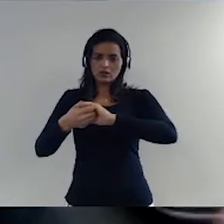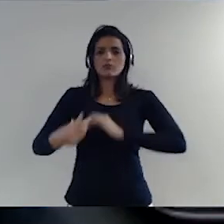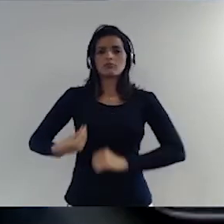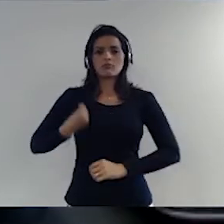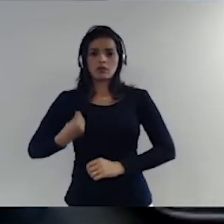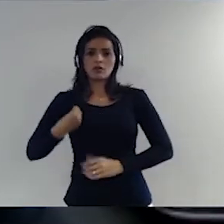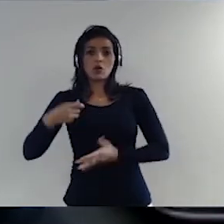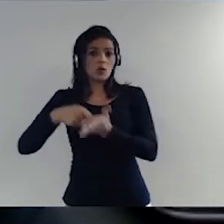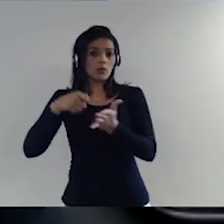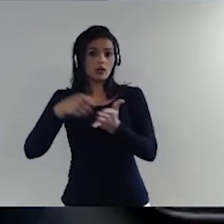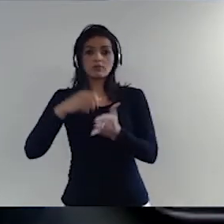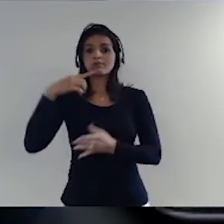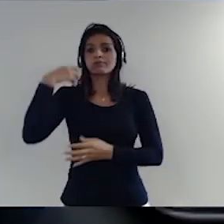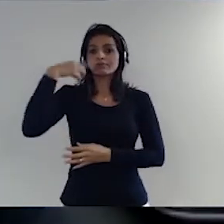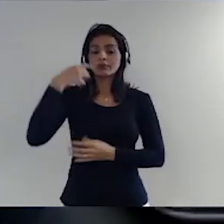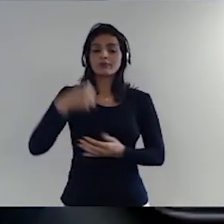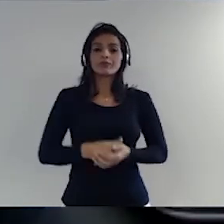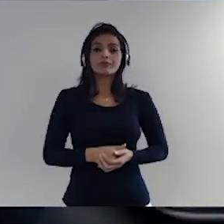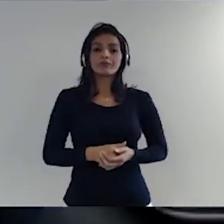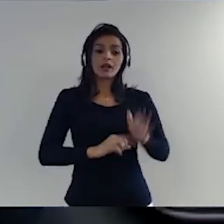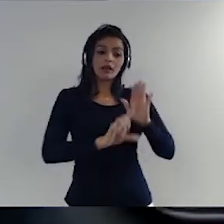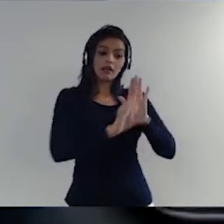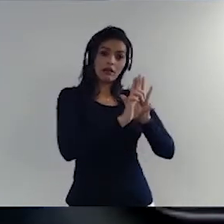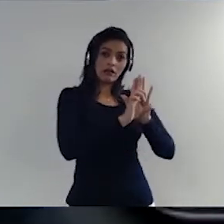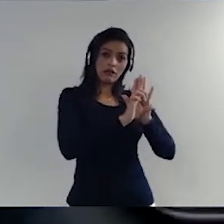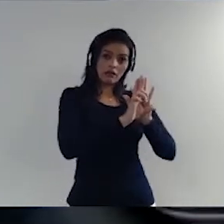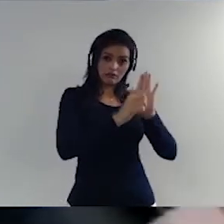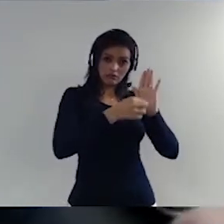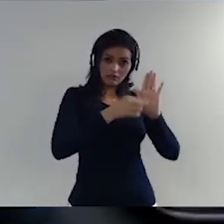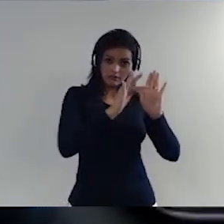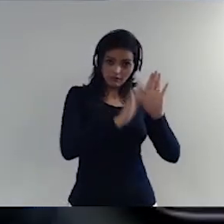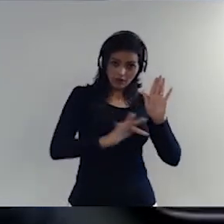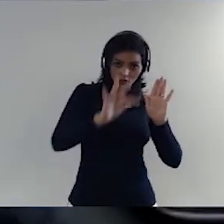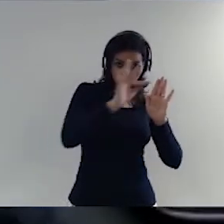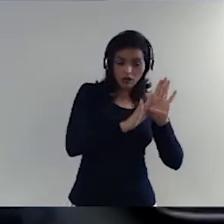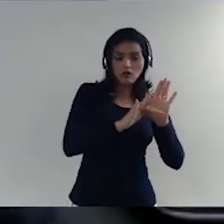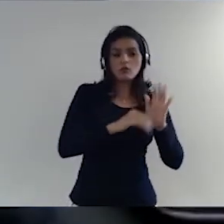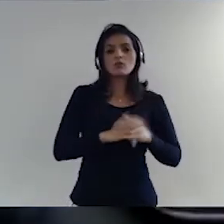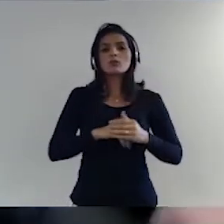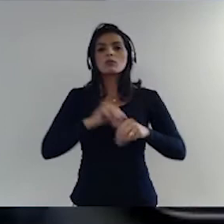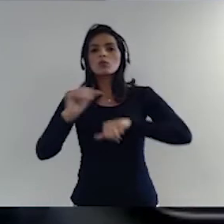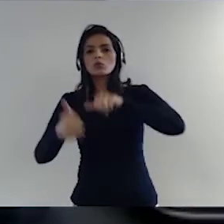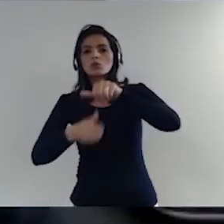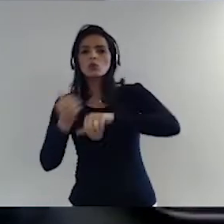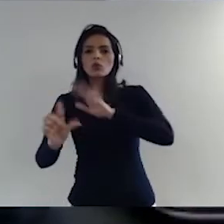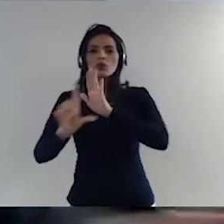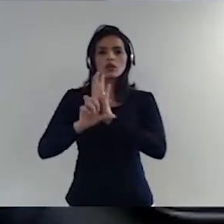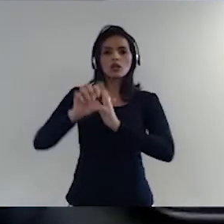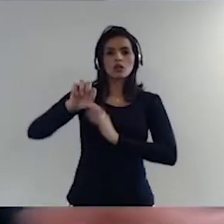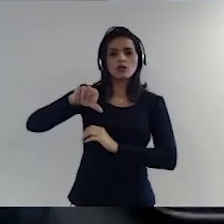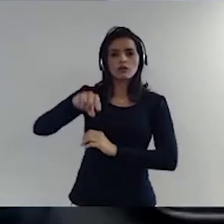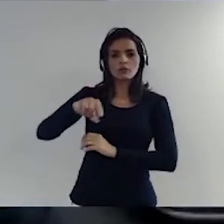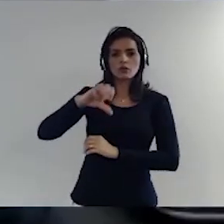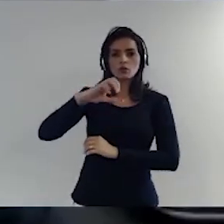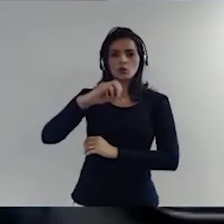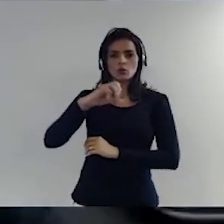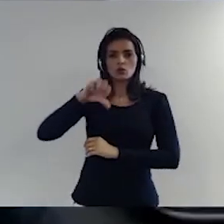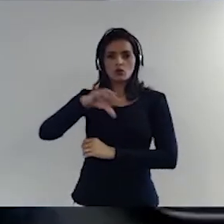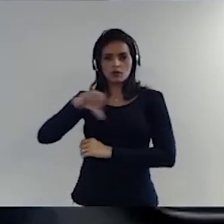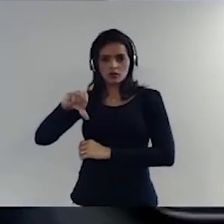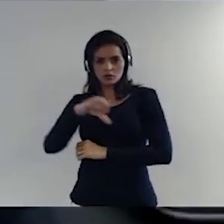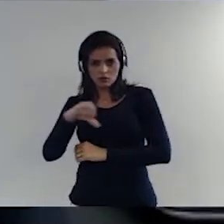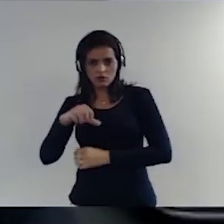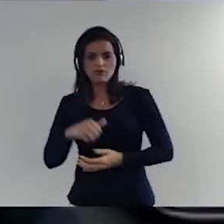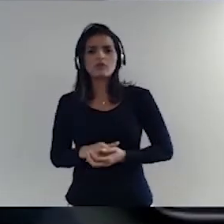a recente legislação federal, que colocou a alteração na Lei 9.099 dos